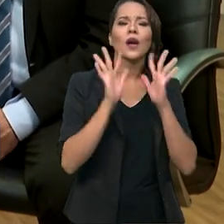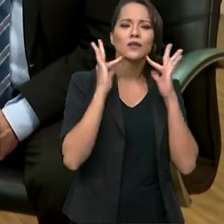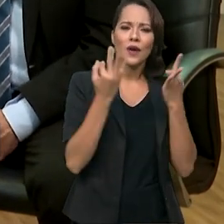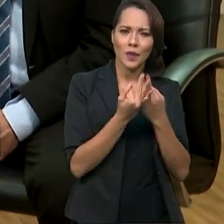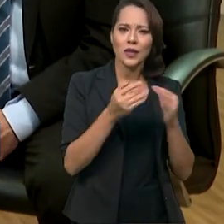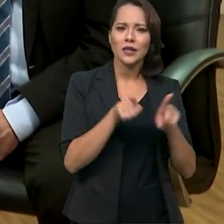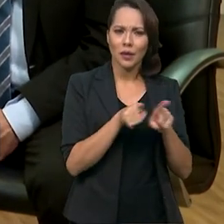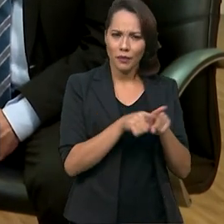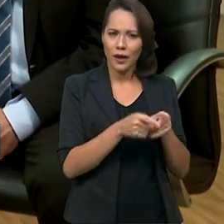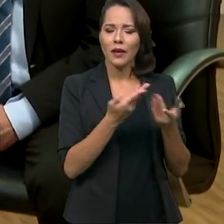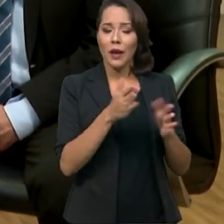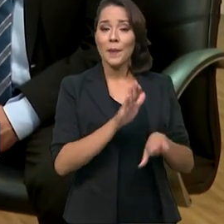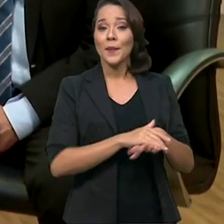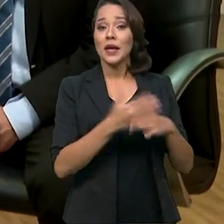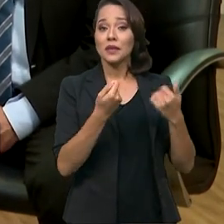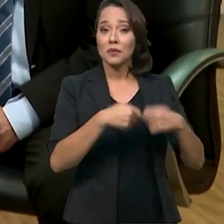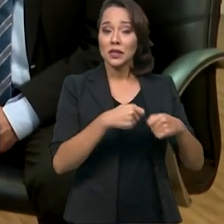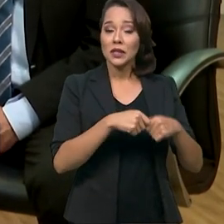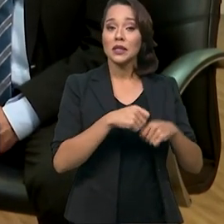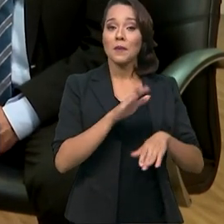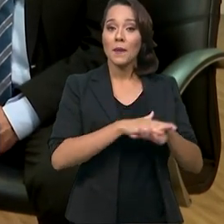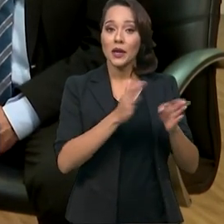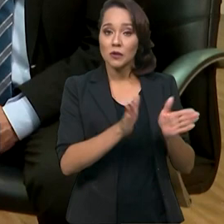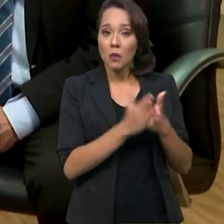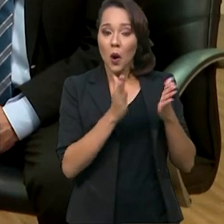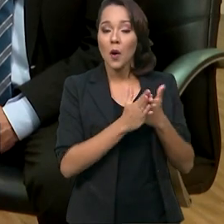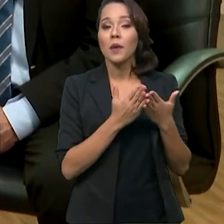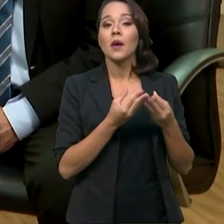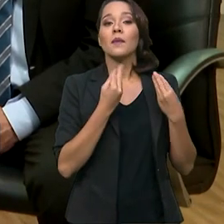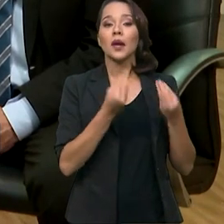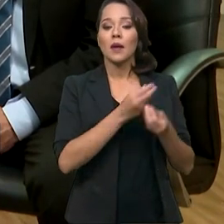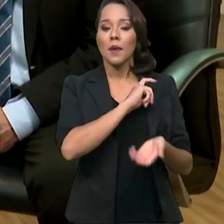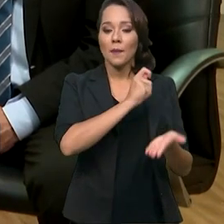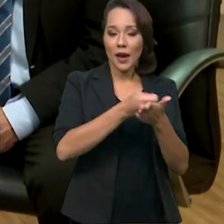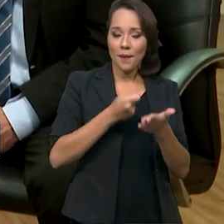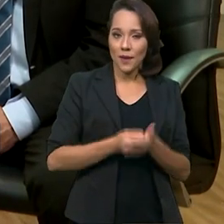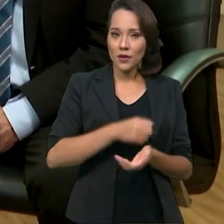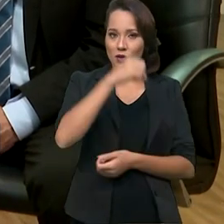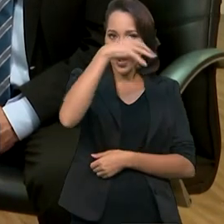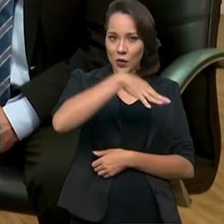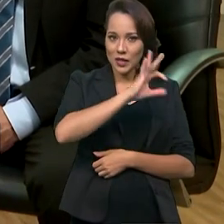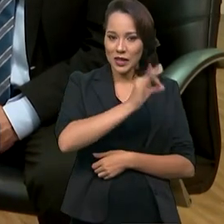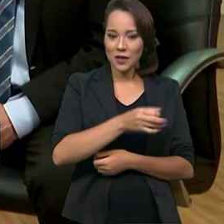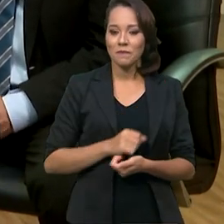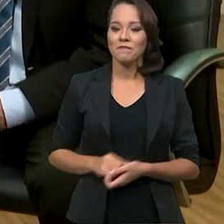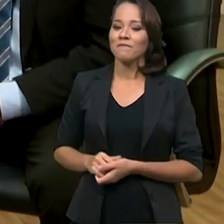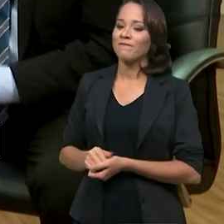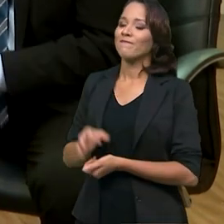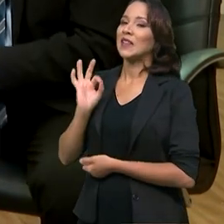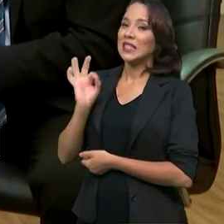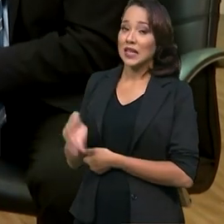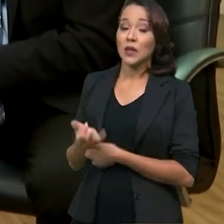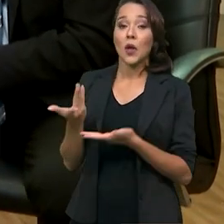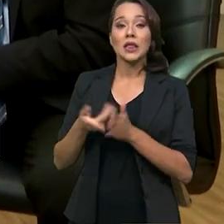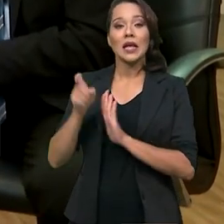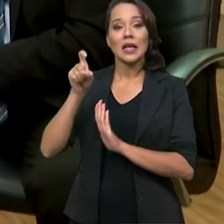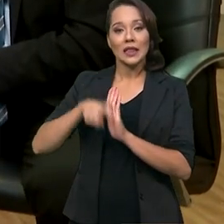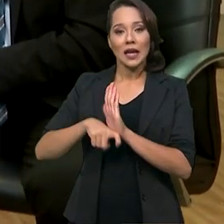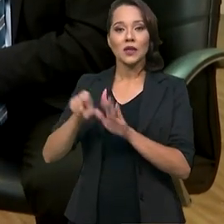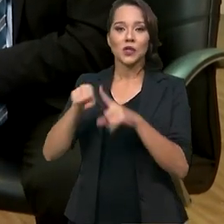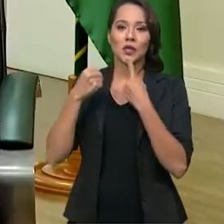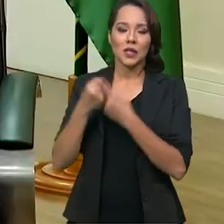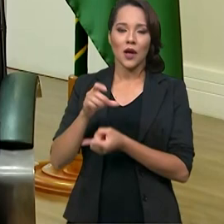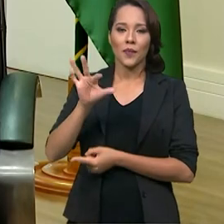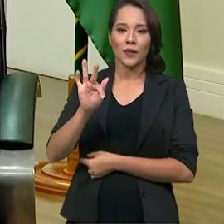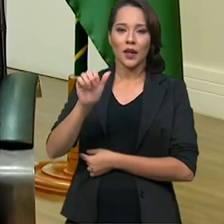famílias, justamente as mais necessitadas, para pagamento da conta de luz. Exatamente. Existe a tarifa social de energia